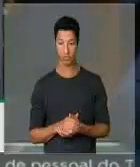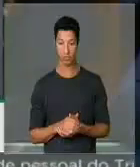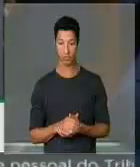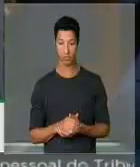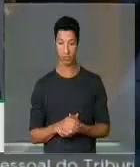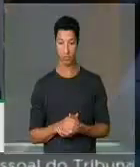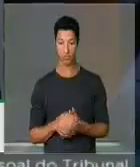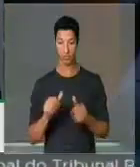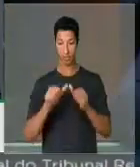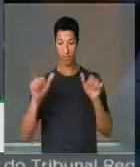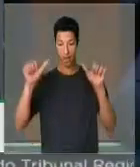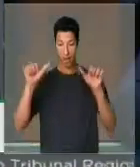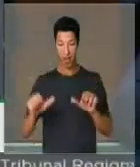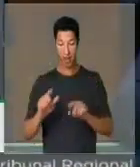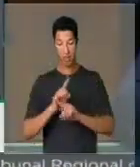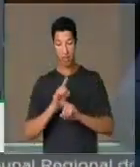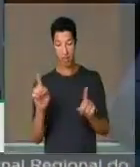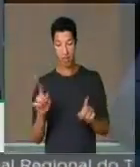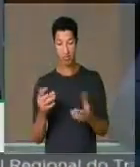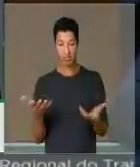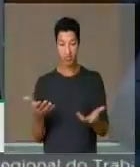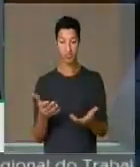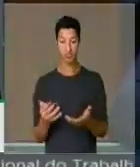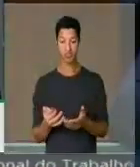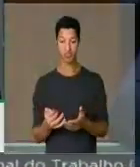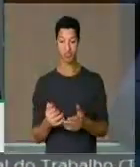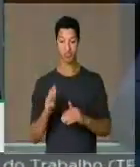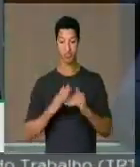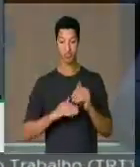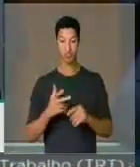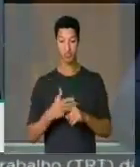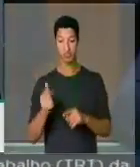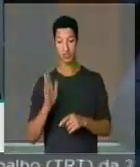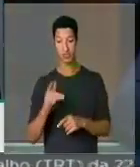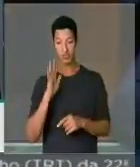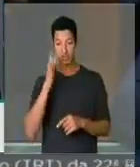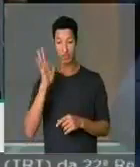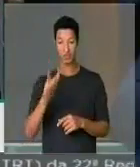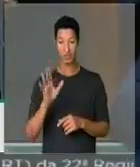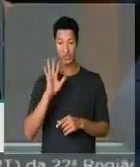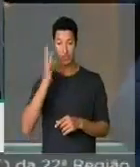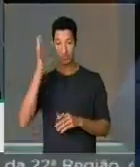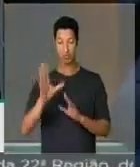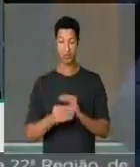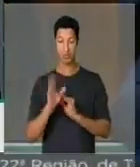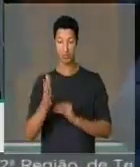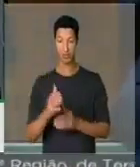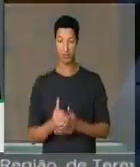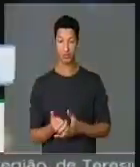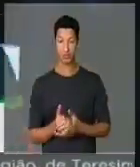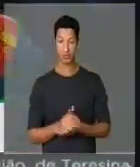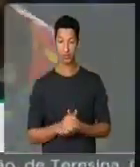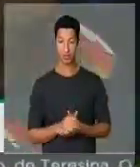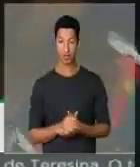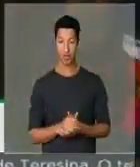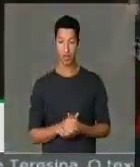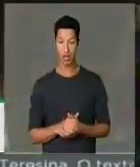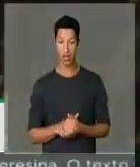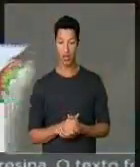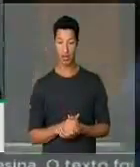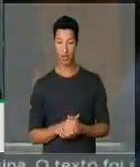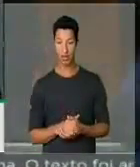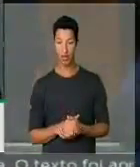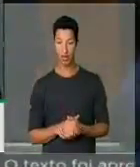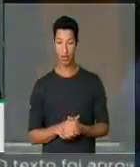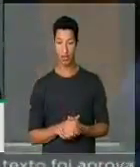A votação da maioria dos partidos era não. Tá, essa questão está superada e a decisão já foi colocada. Presidente, a questão de ordem